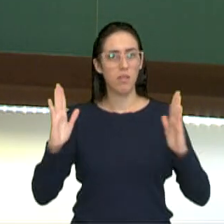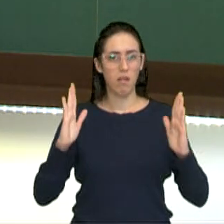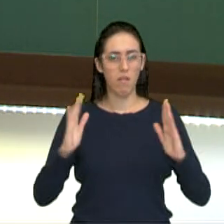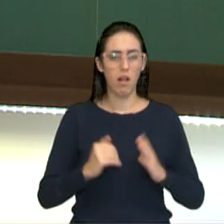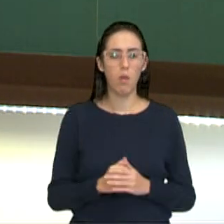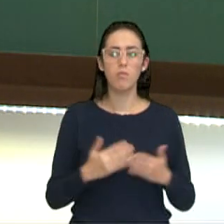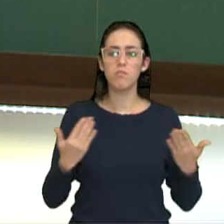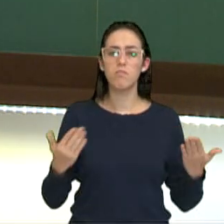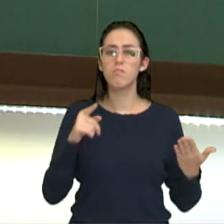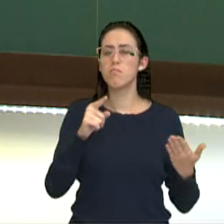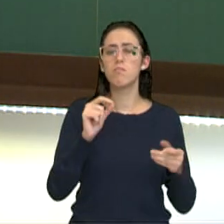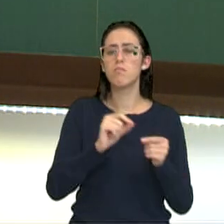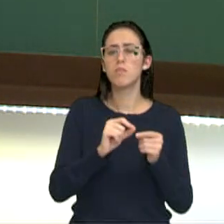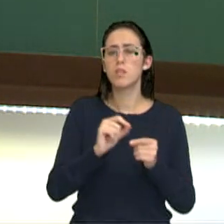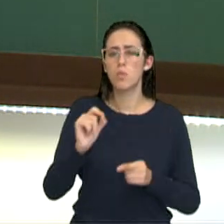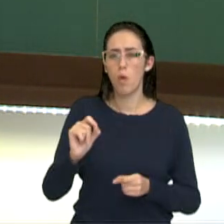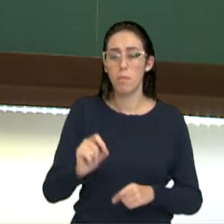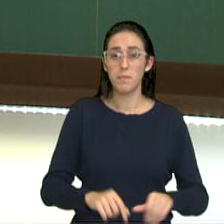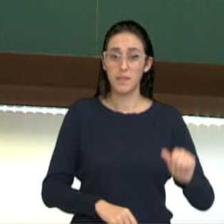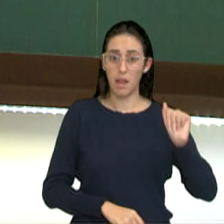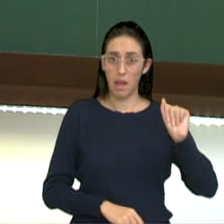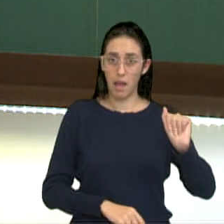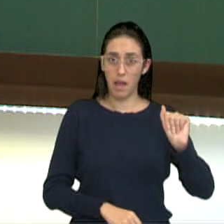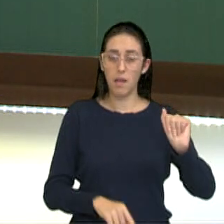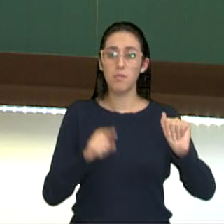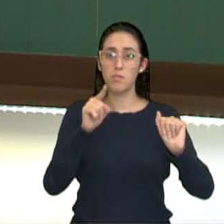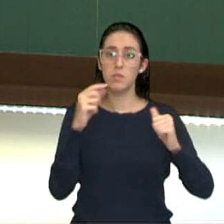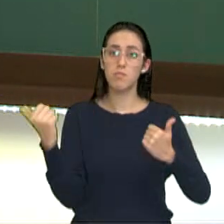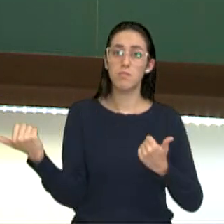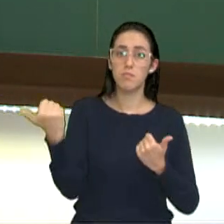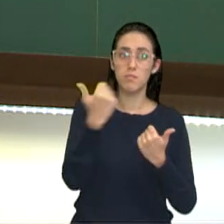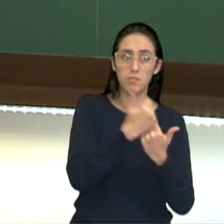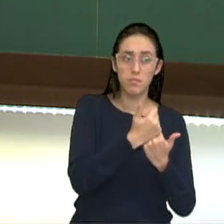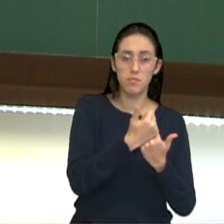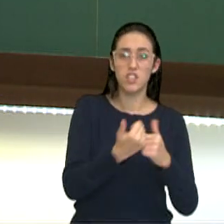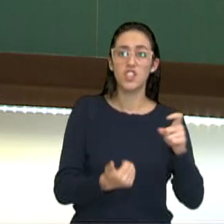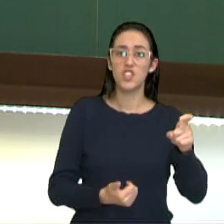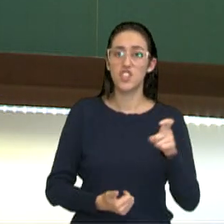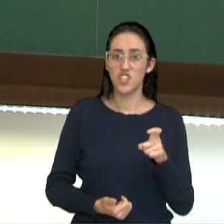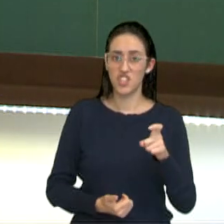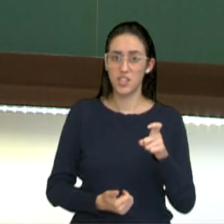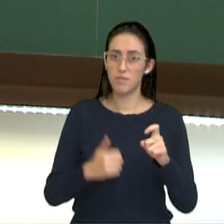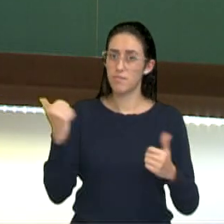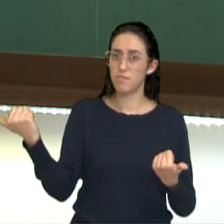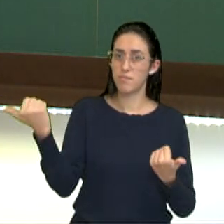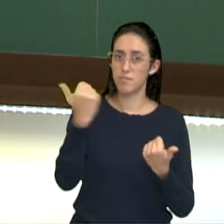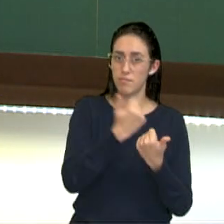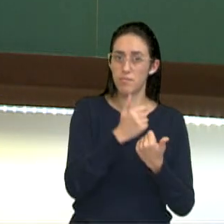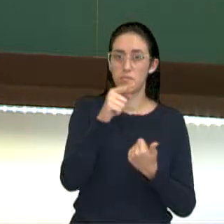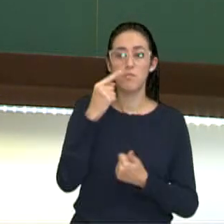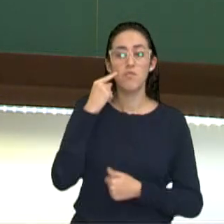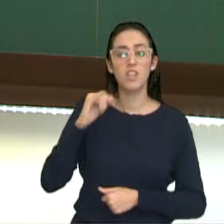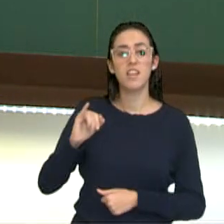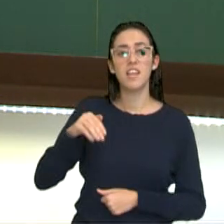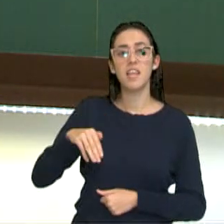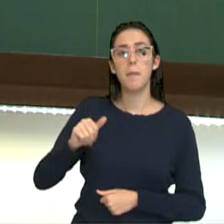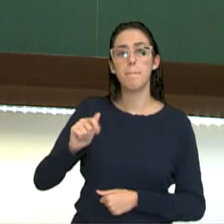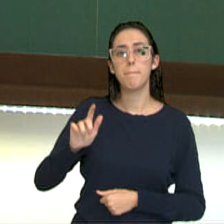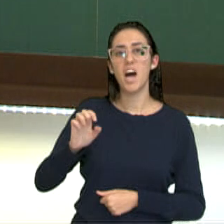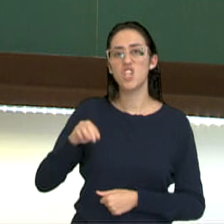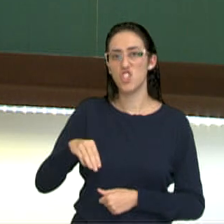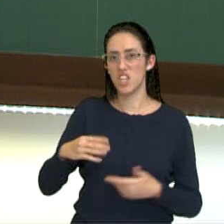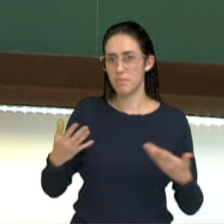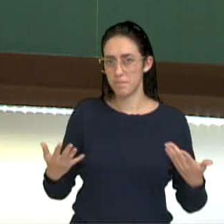O que você vai fazer? Na letra A, então, você vai substituir aqui o valor de x, você vai achar a imagem para todos aqueles